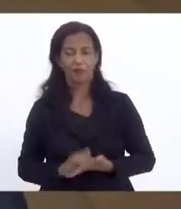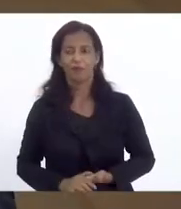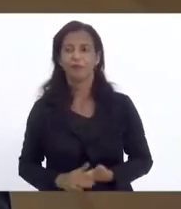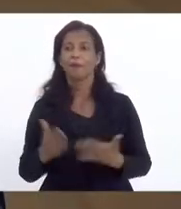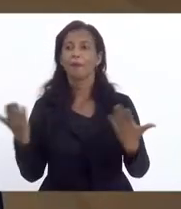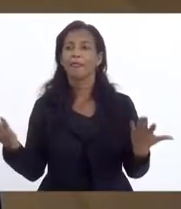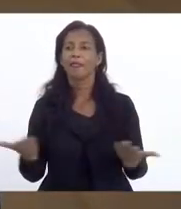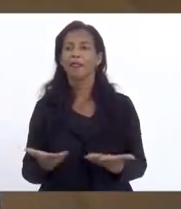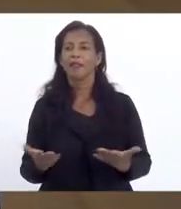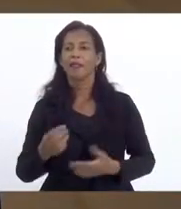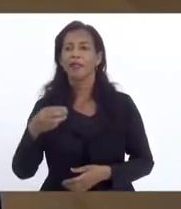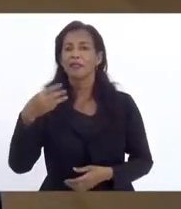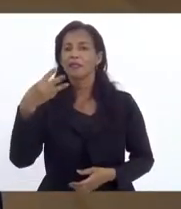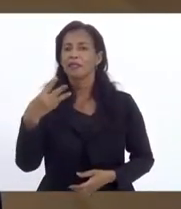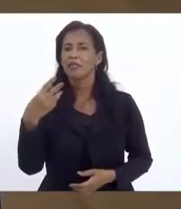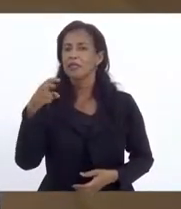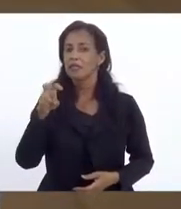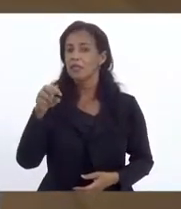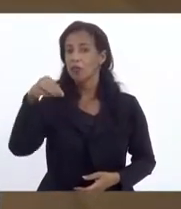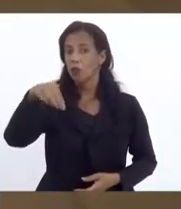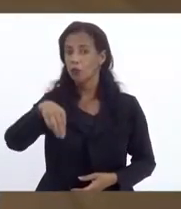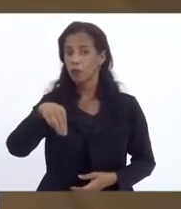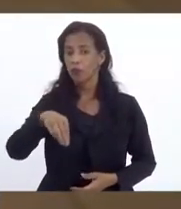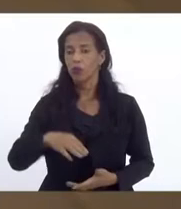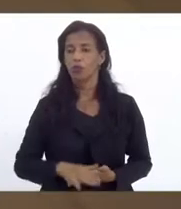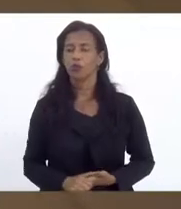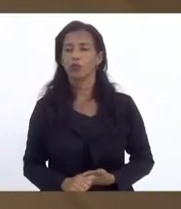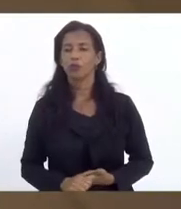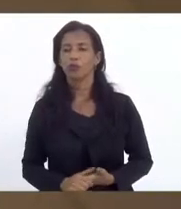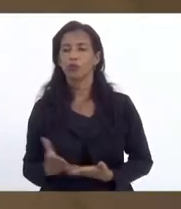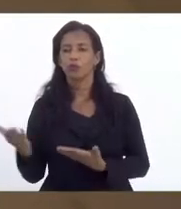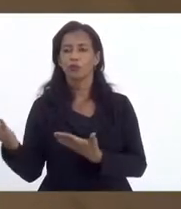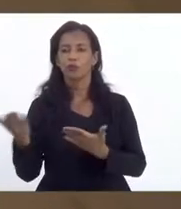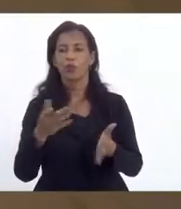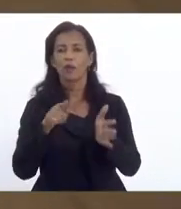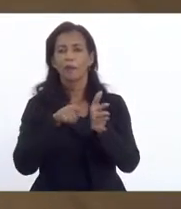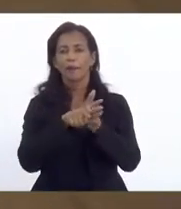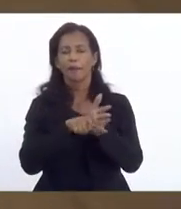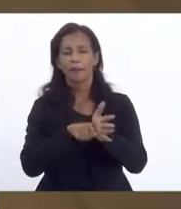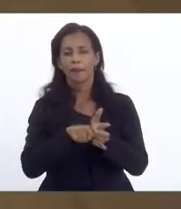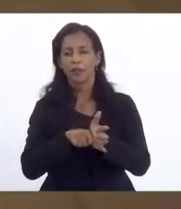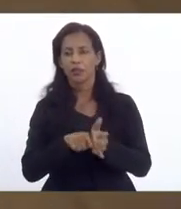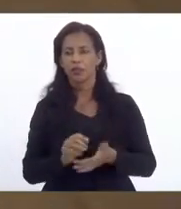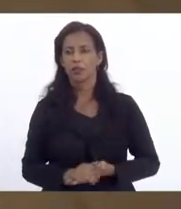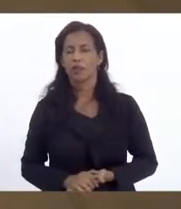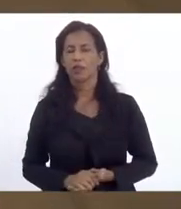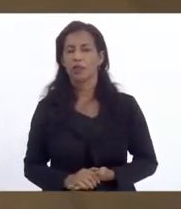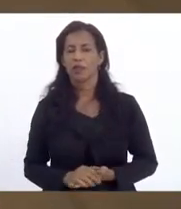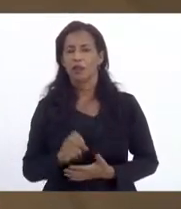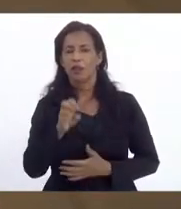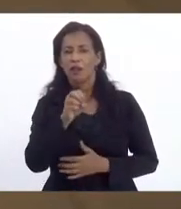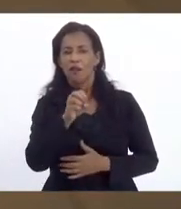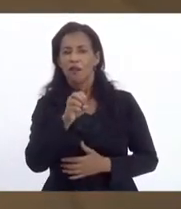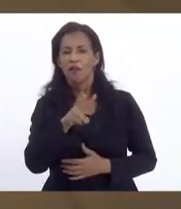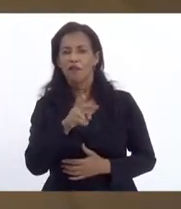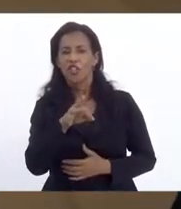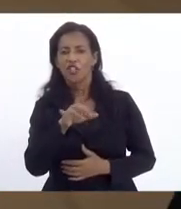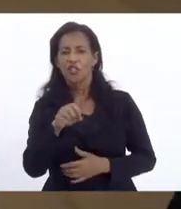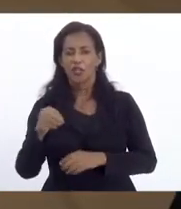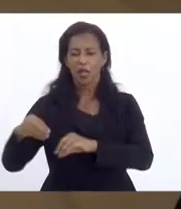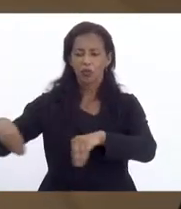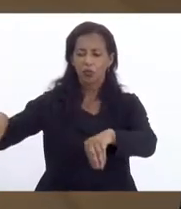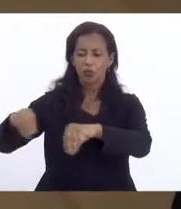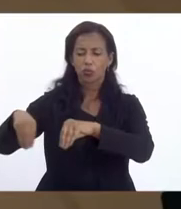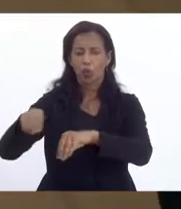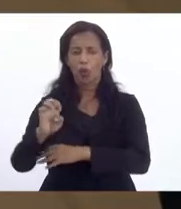falar agora, entre 3 e 5 minutos, passo a palavra para o pesquisador de fertilidade do solo e tecnologia de fertilizantes